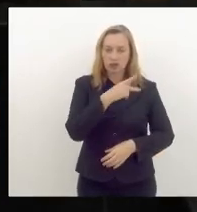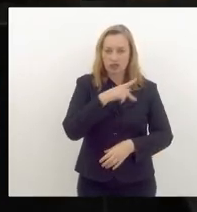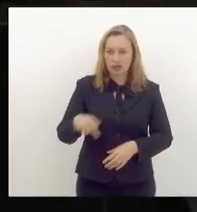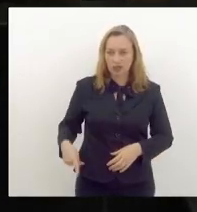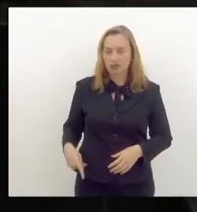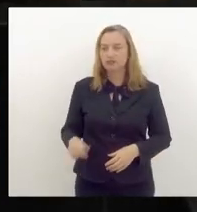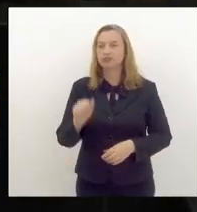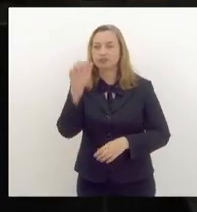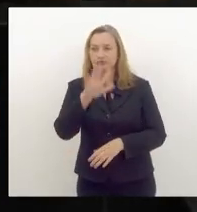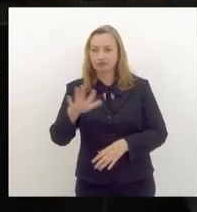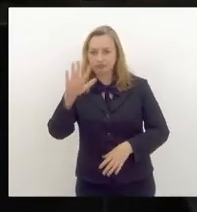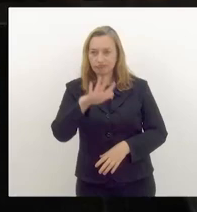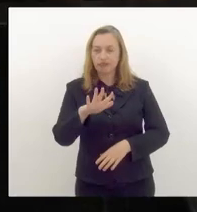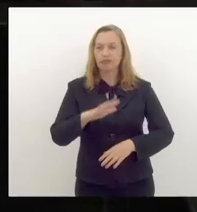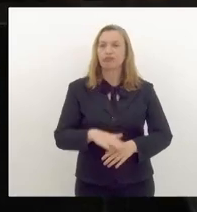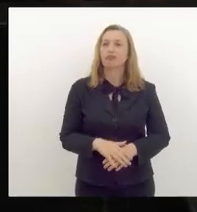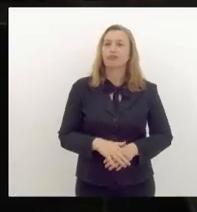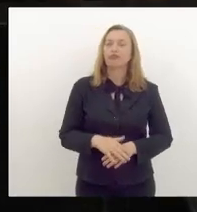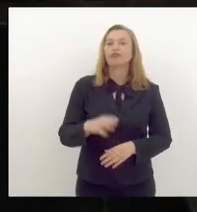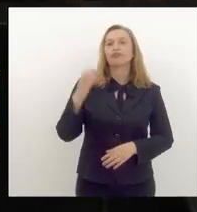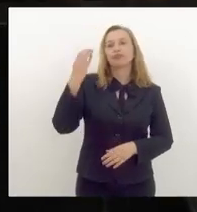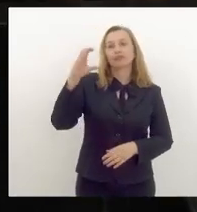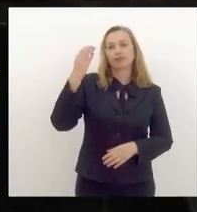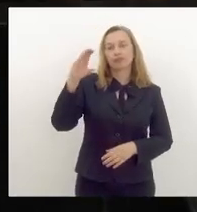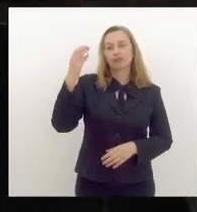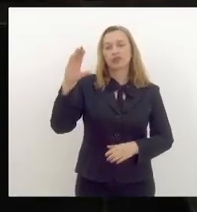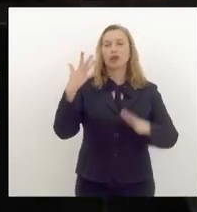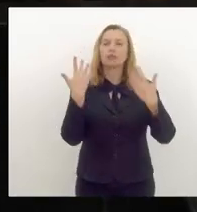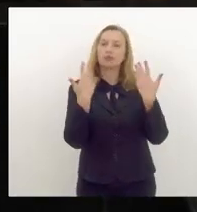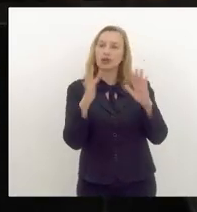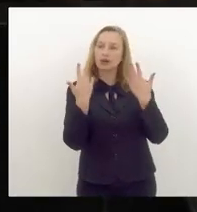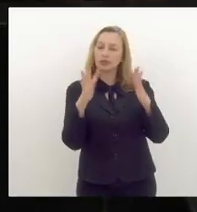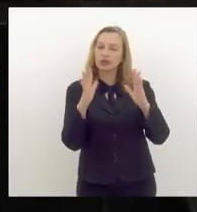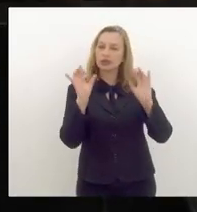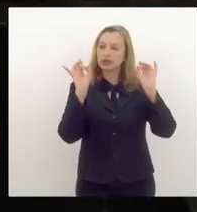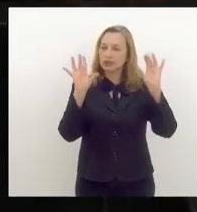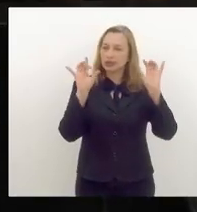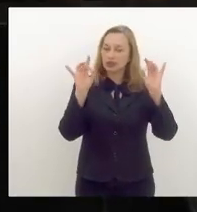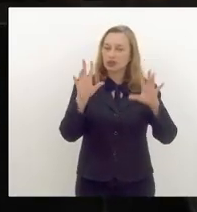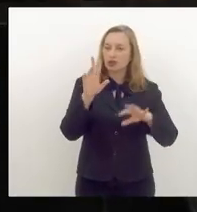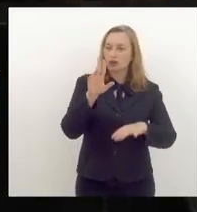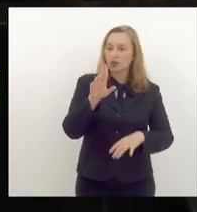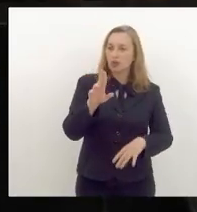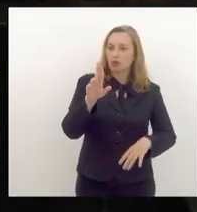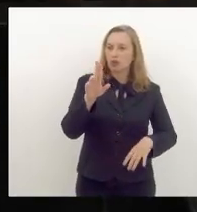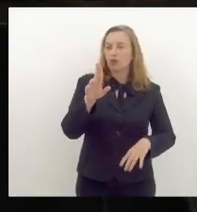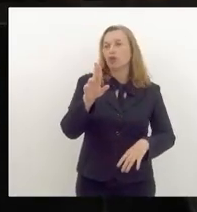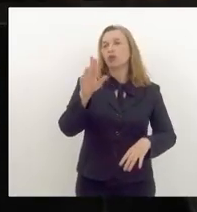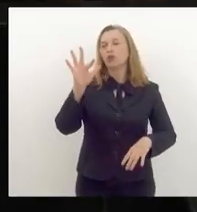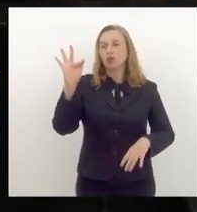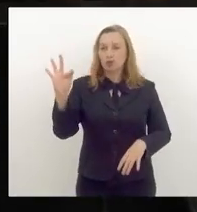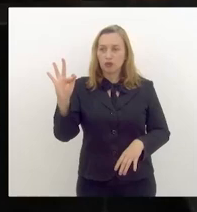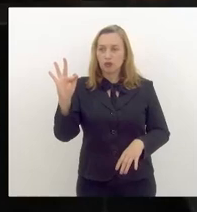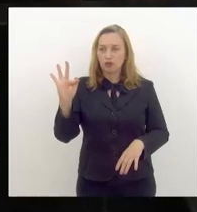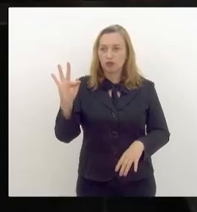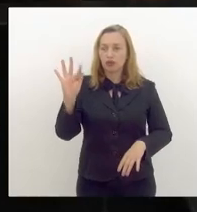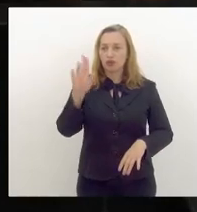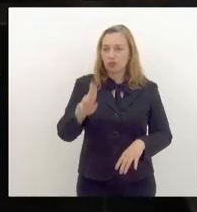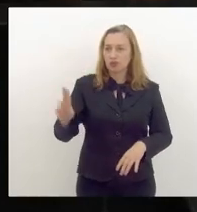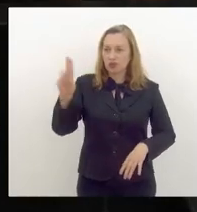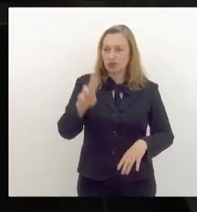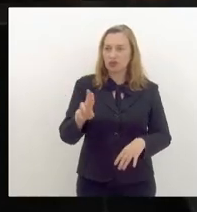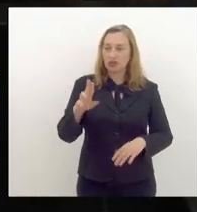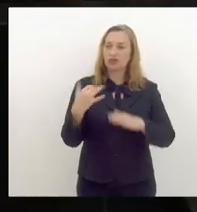dimensão Nacional sediada em Niterói uma saudação muito especial a UFF a minha querida Universidade especialmente ao